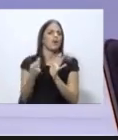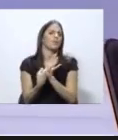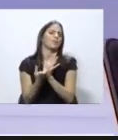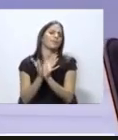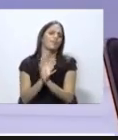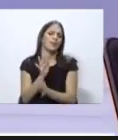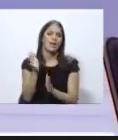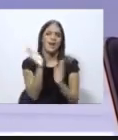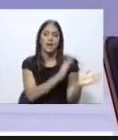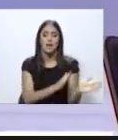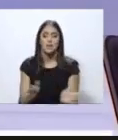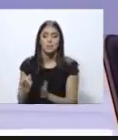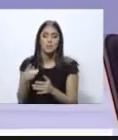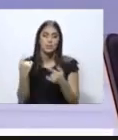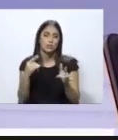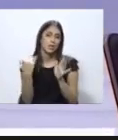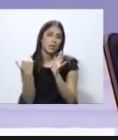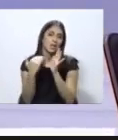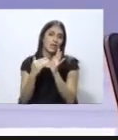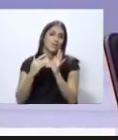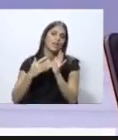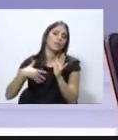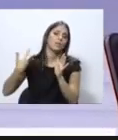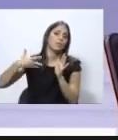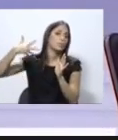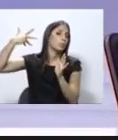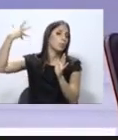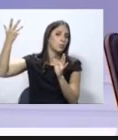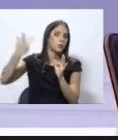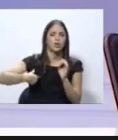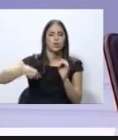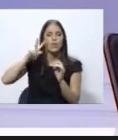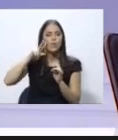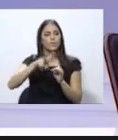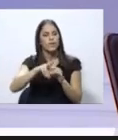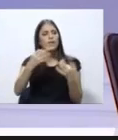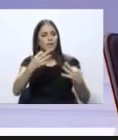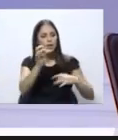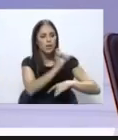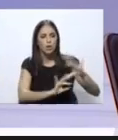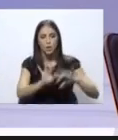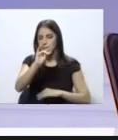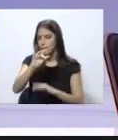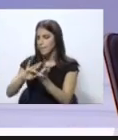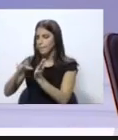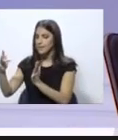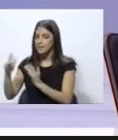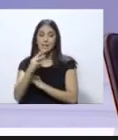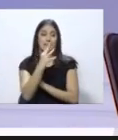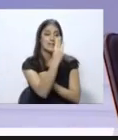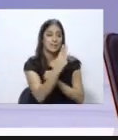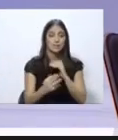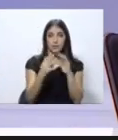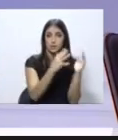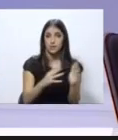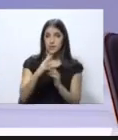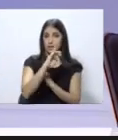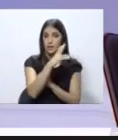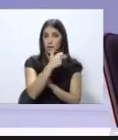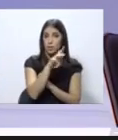alto nível, tanto na Europa como no Brasil. Eu estive a ver, 3 épocas no Santos, 5 na Lazio, 2 no West